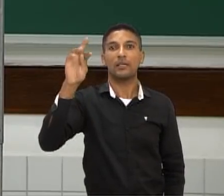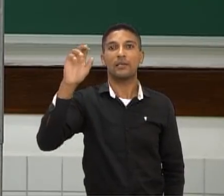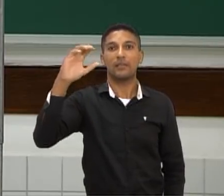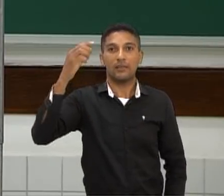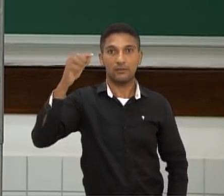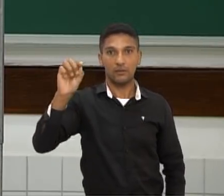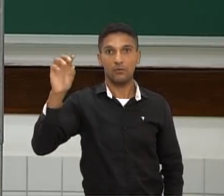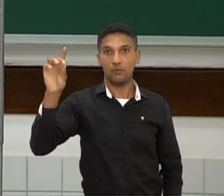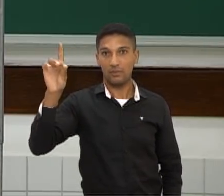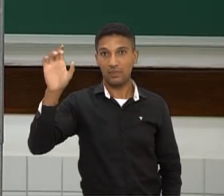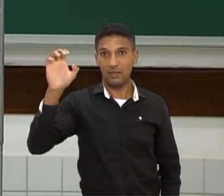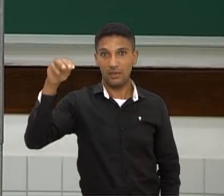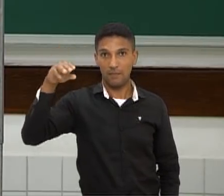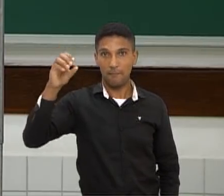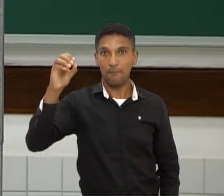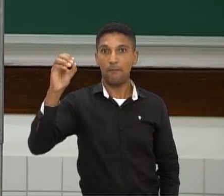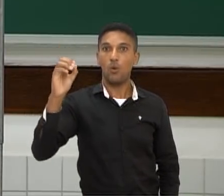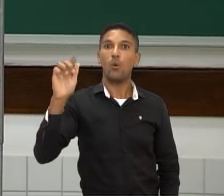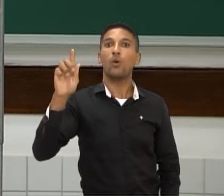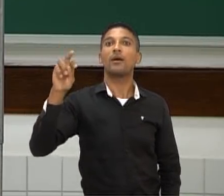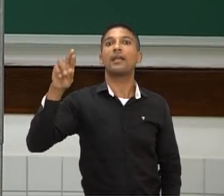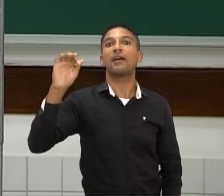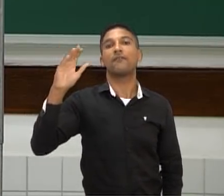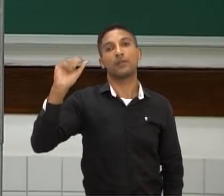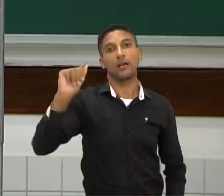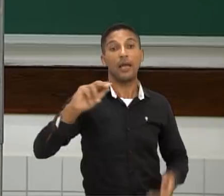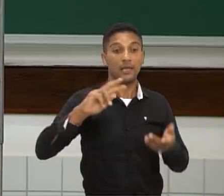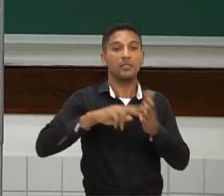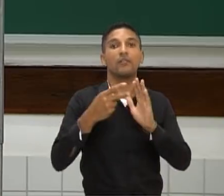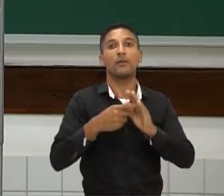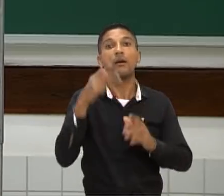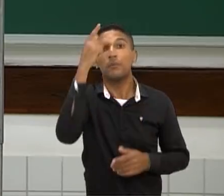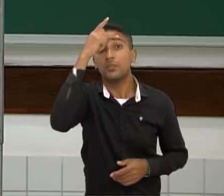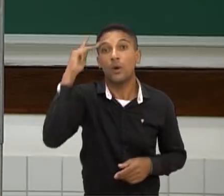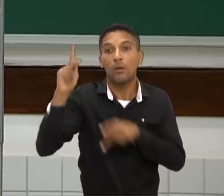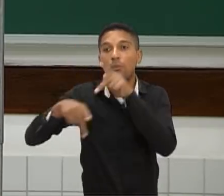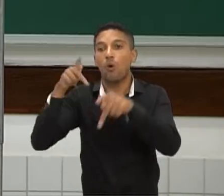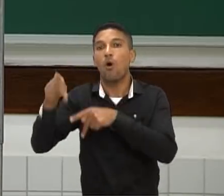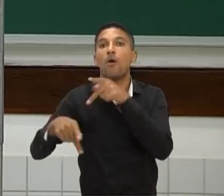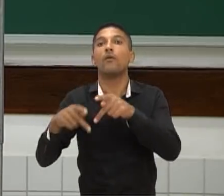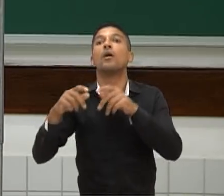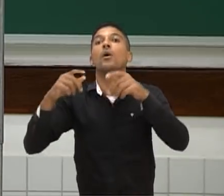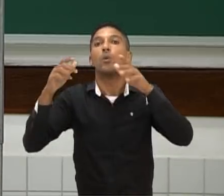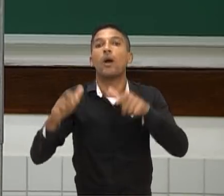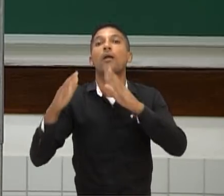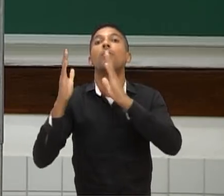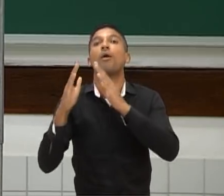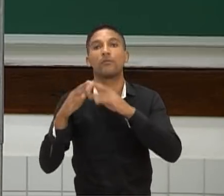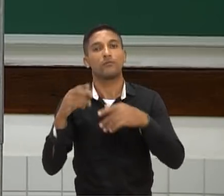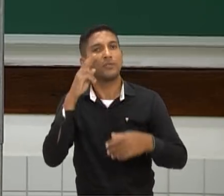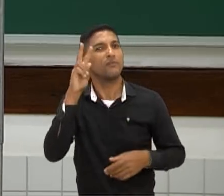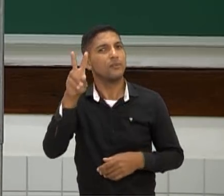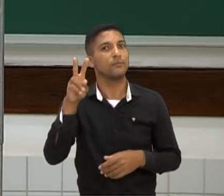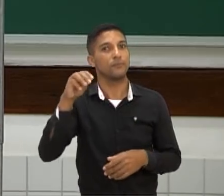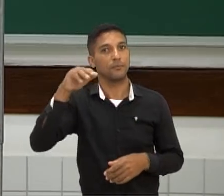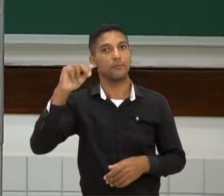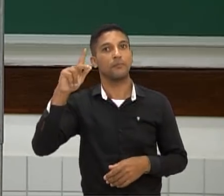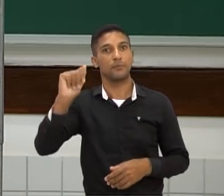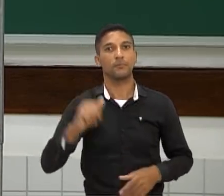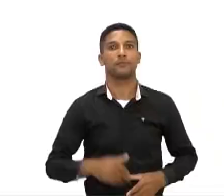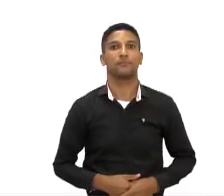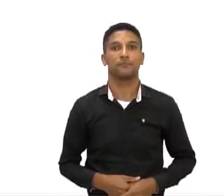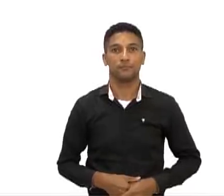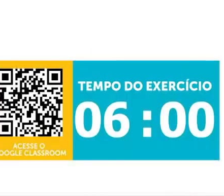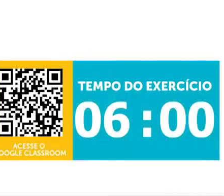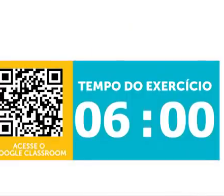determinada região. Vou deixar o mapa na tela e vocês observem e daqui a pouco eu volto para nós conferirmos a